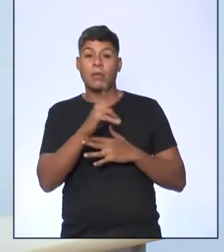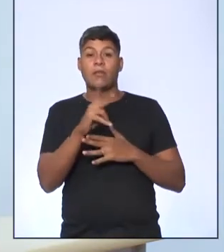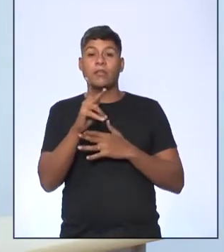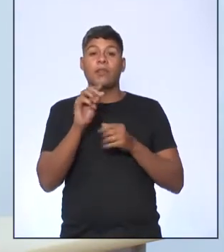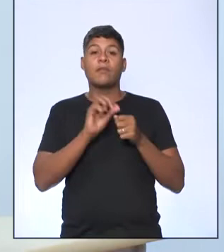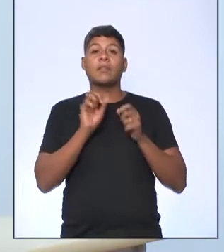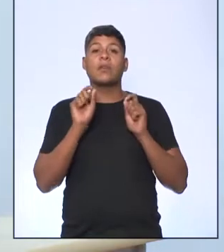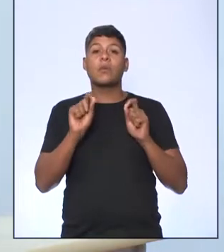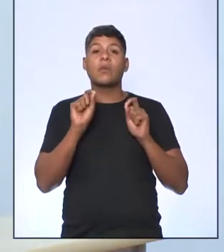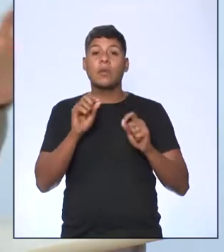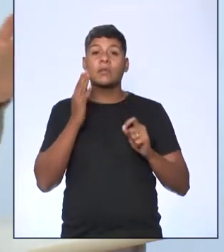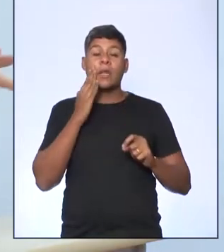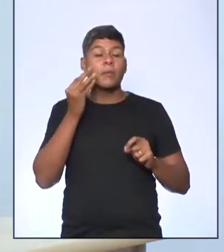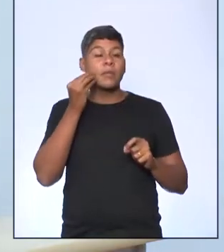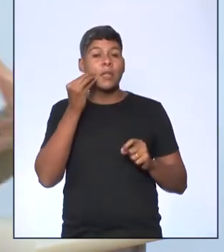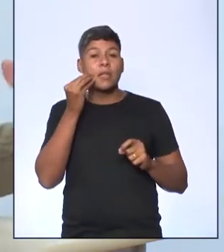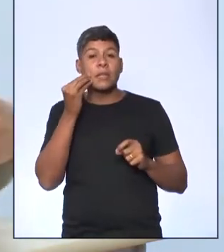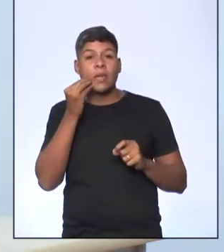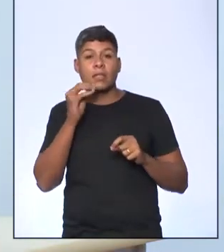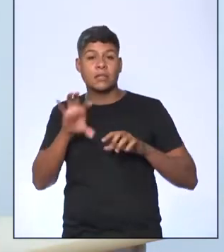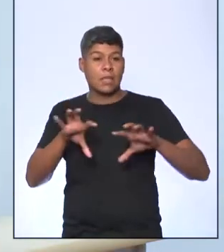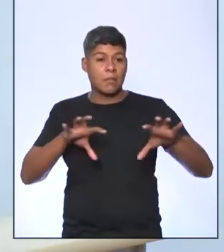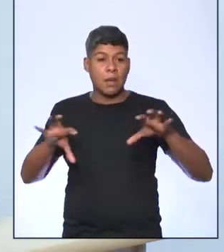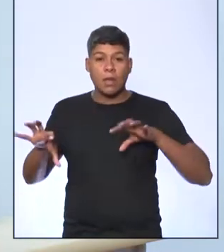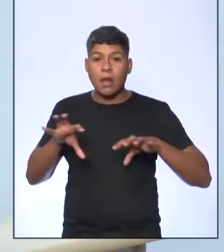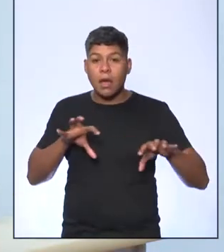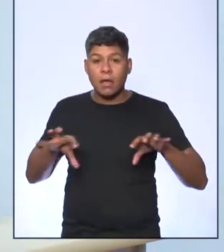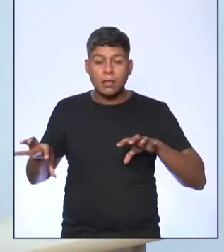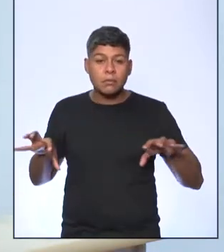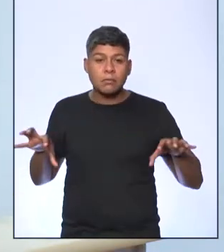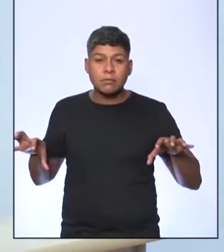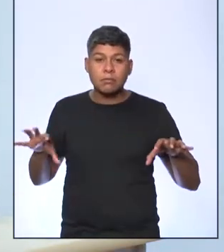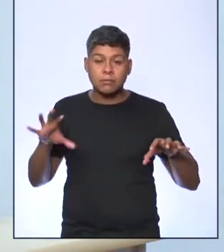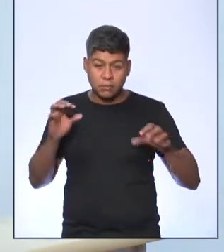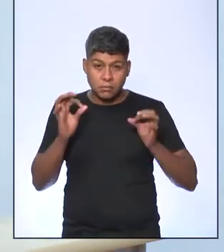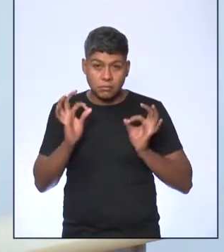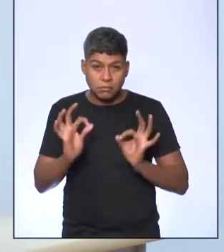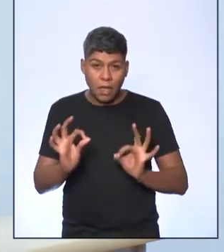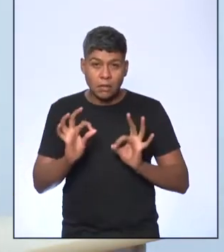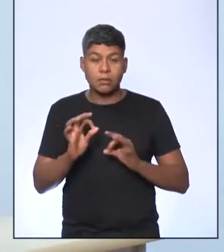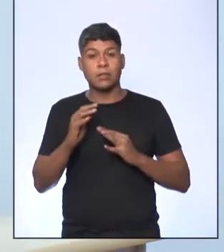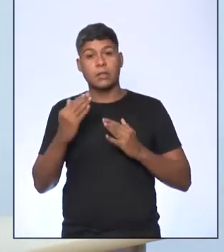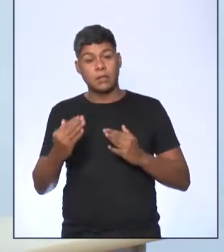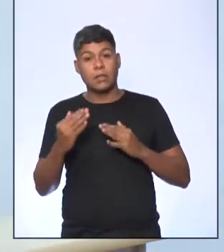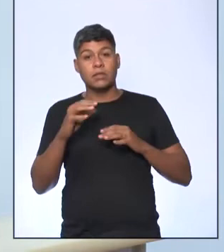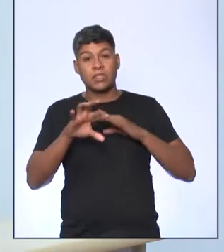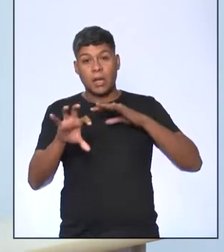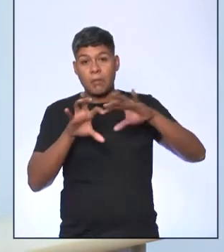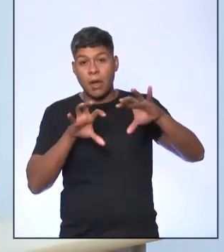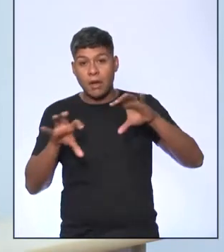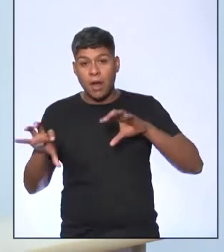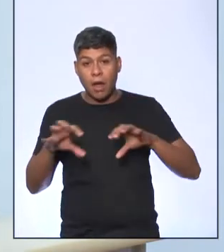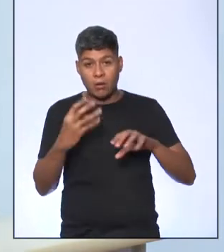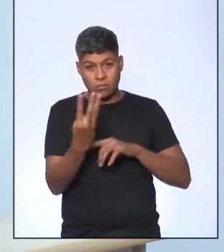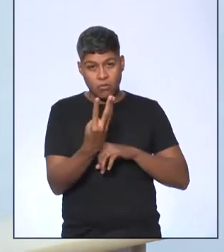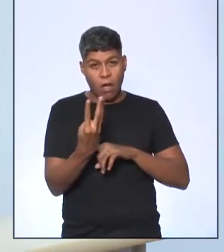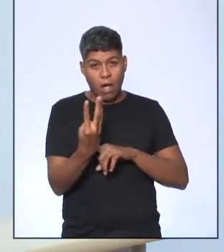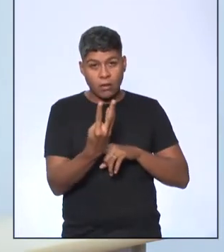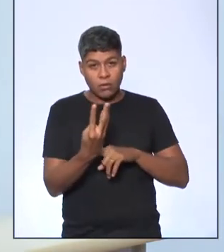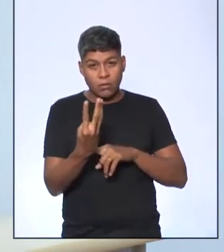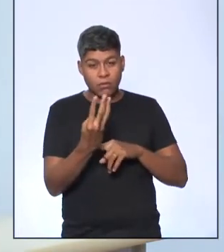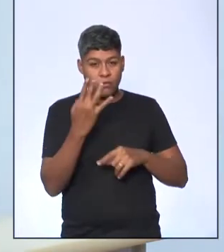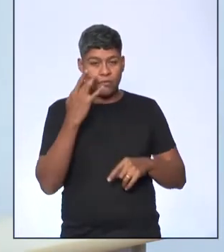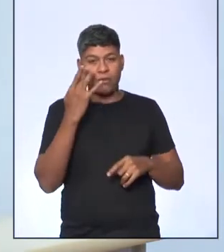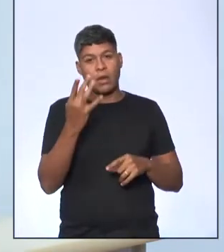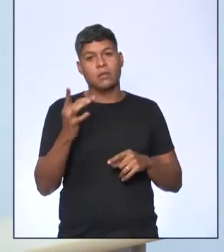vai fazer? Ela vai tentar separar esse Quarteto Fantástico, certo? Para ela separar esse Quarteto Fantástico, não vai ser